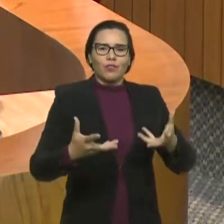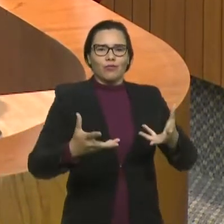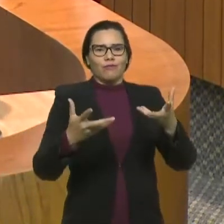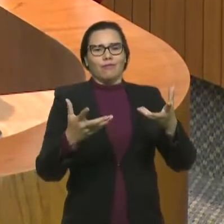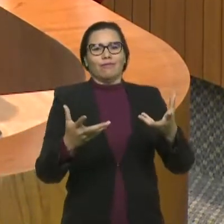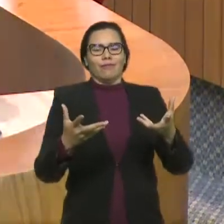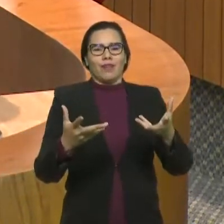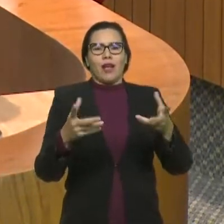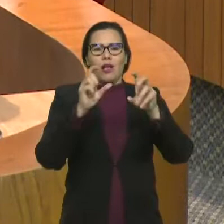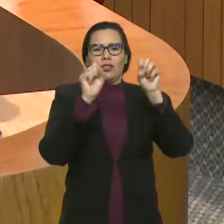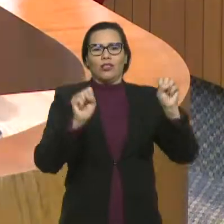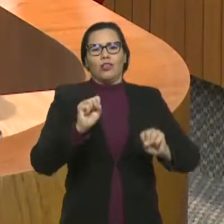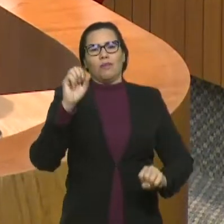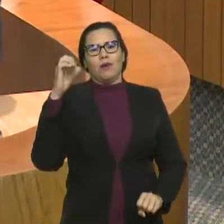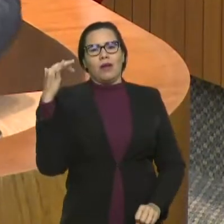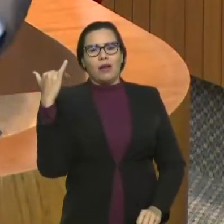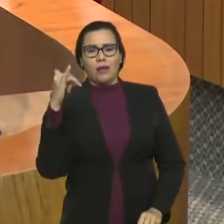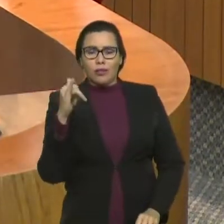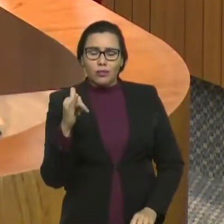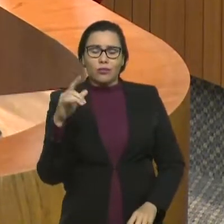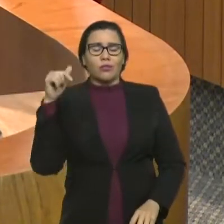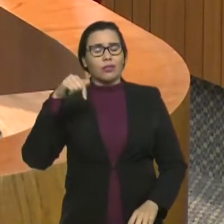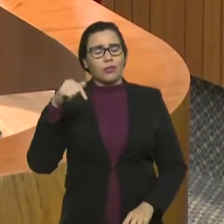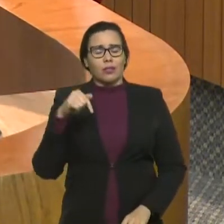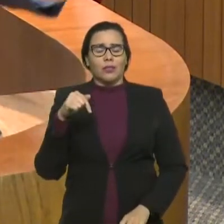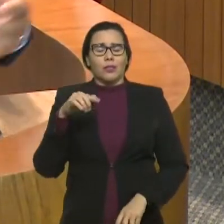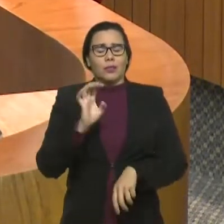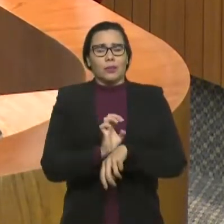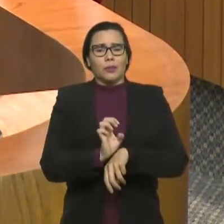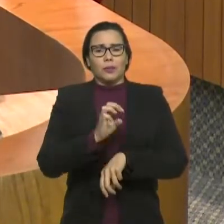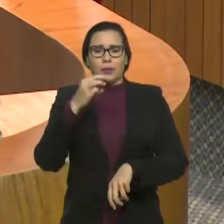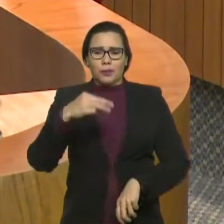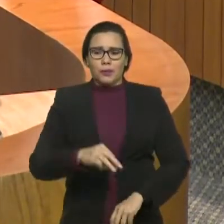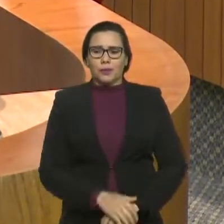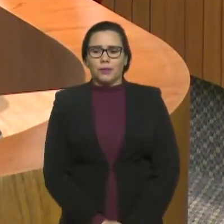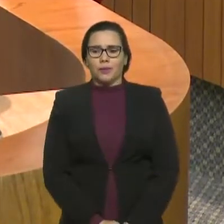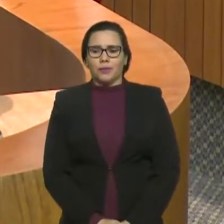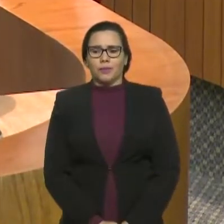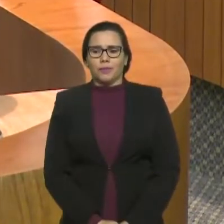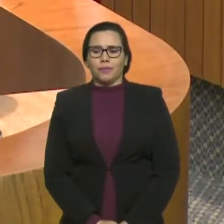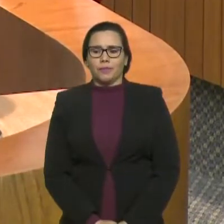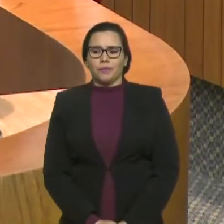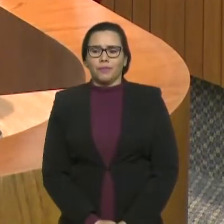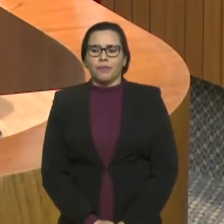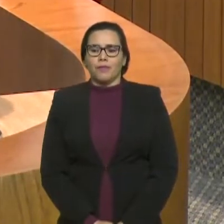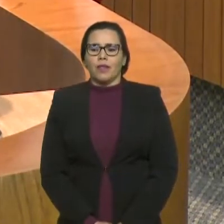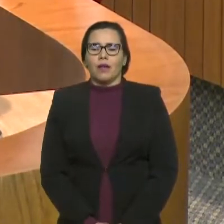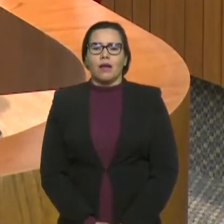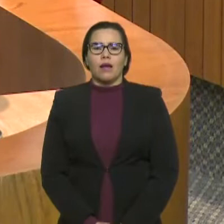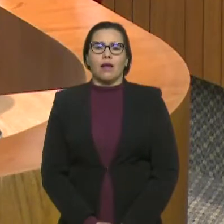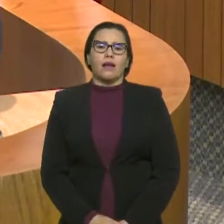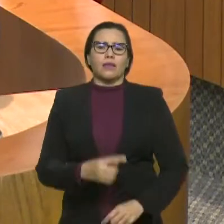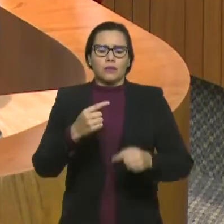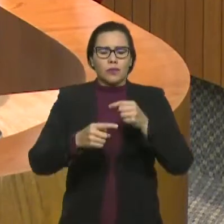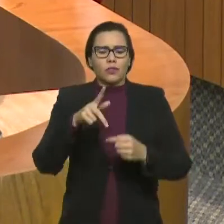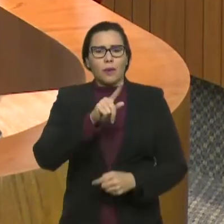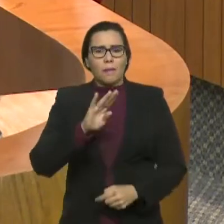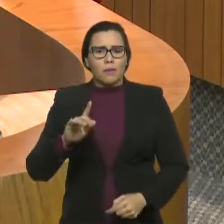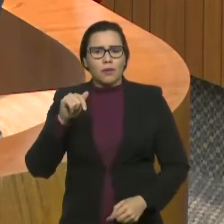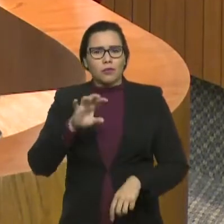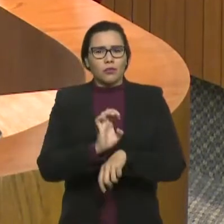para que os empresários do estado do Maranhão e outros empresários possam vir investir no estado do